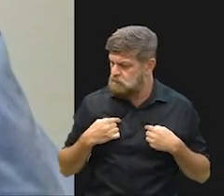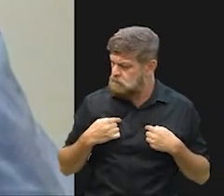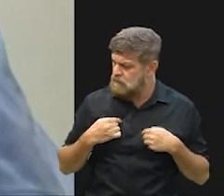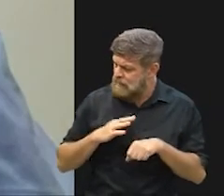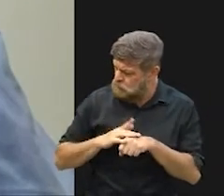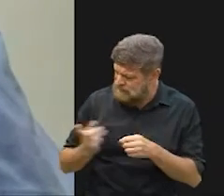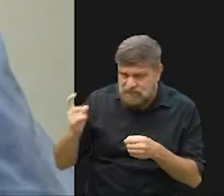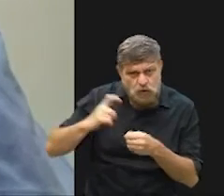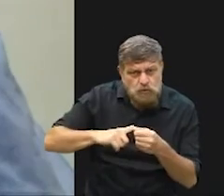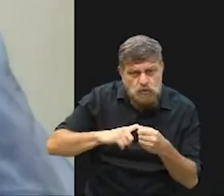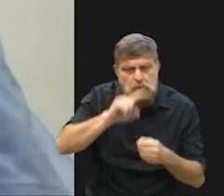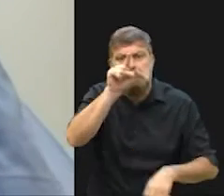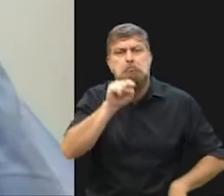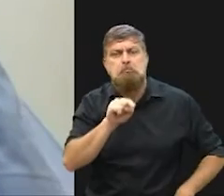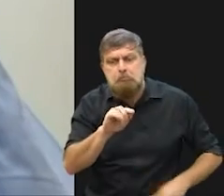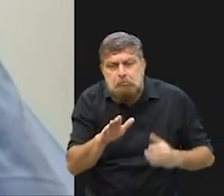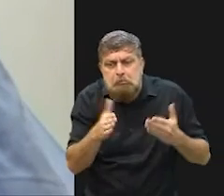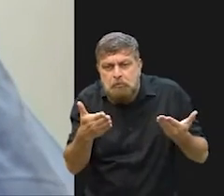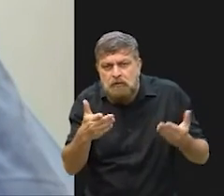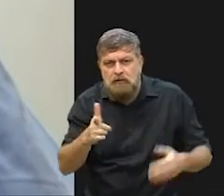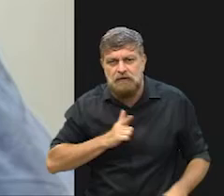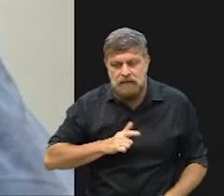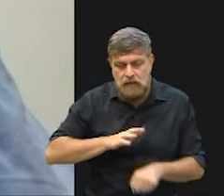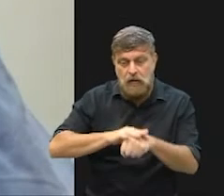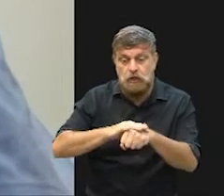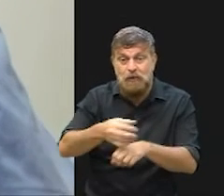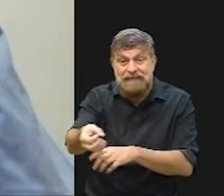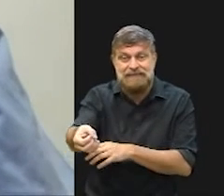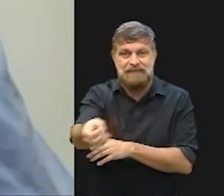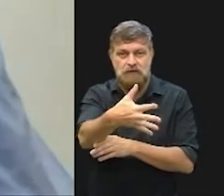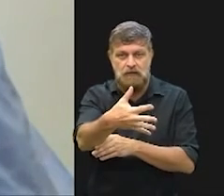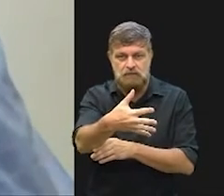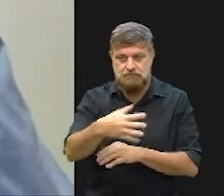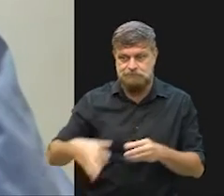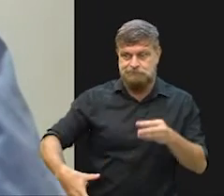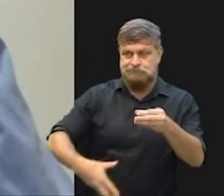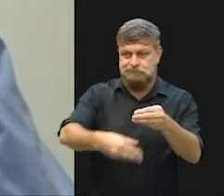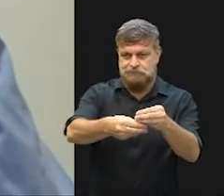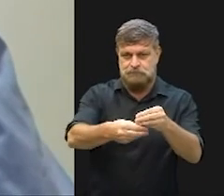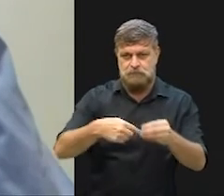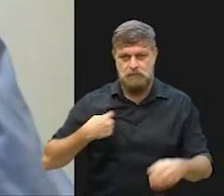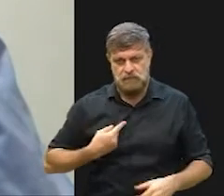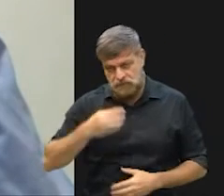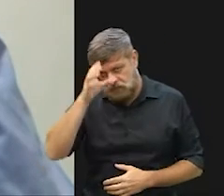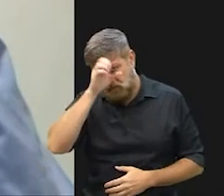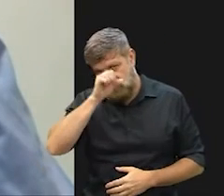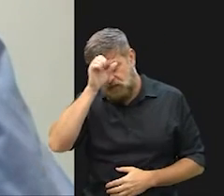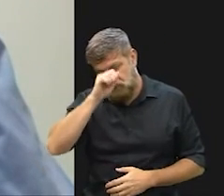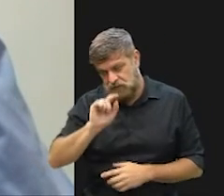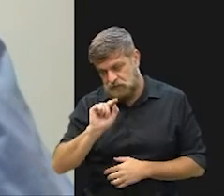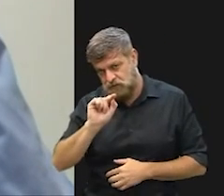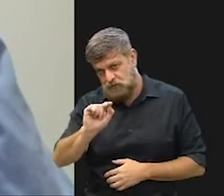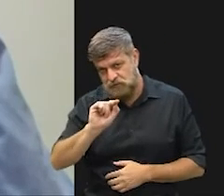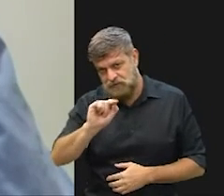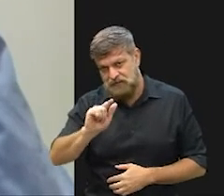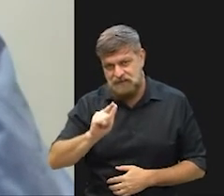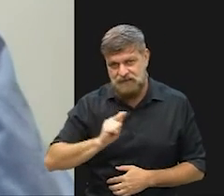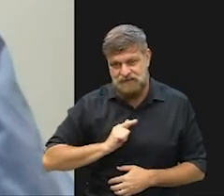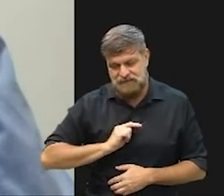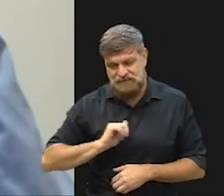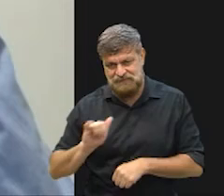né? E, além disso, a gente tem novas. Então, o que a gente aprende, né, com esses 2 séculos